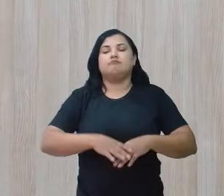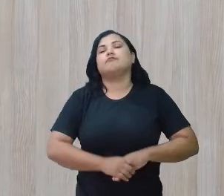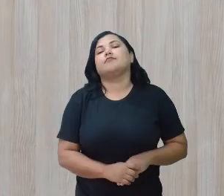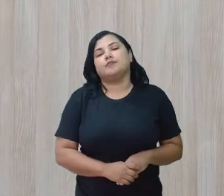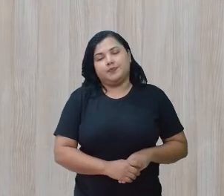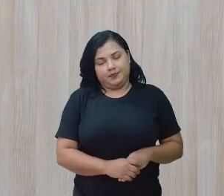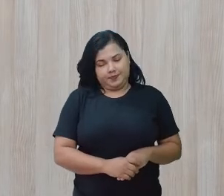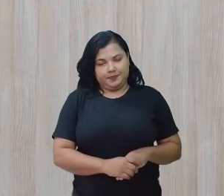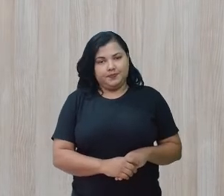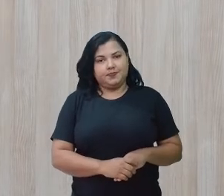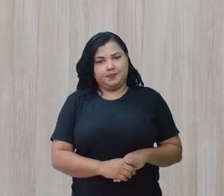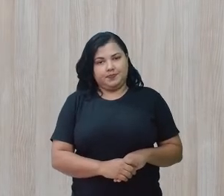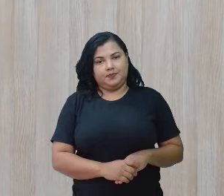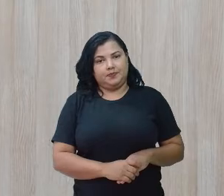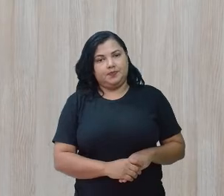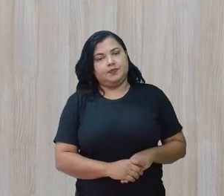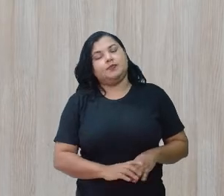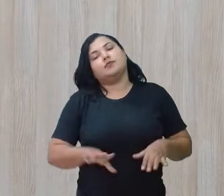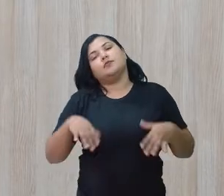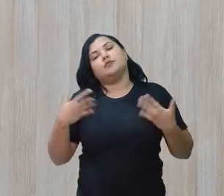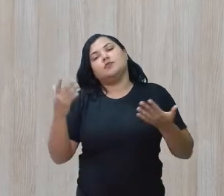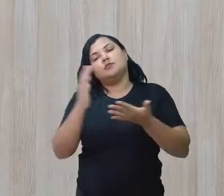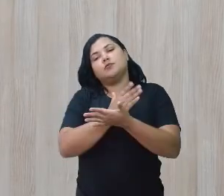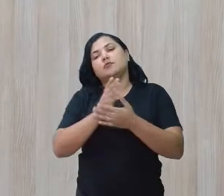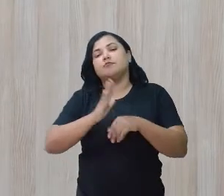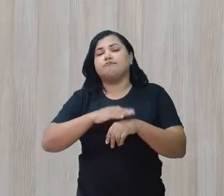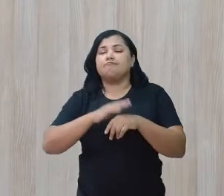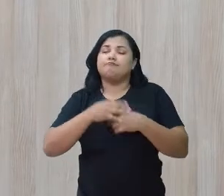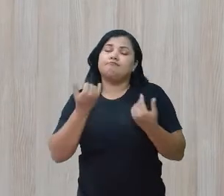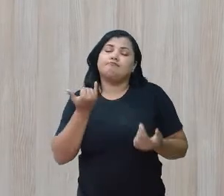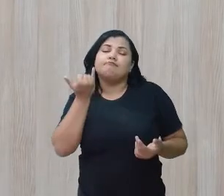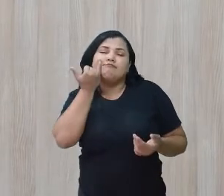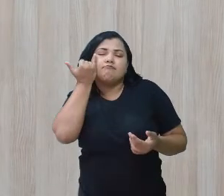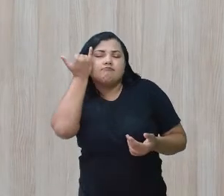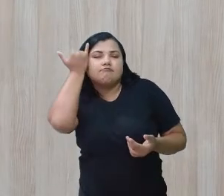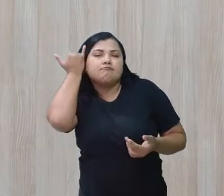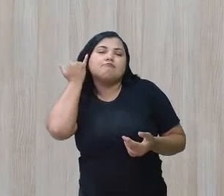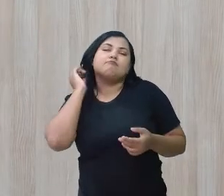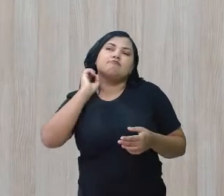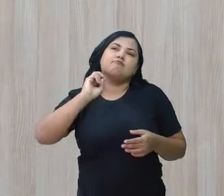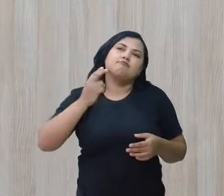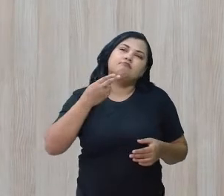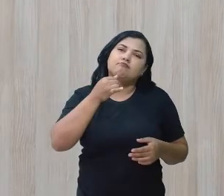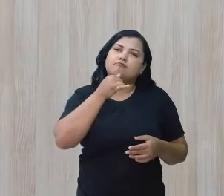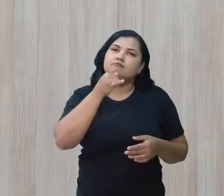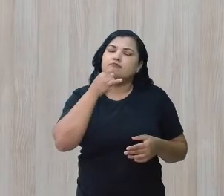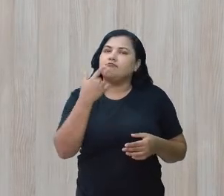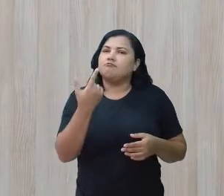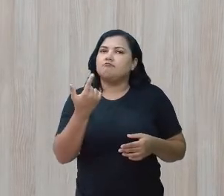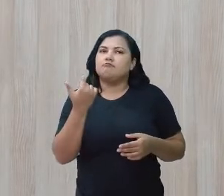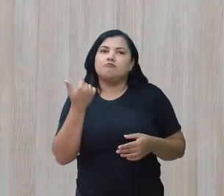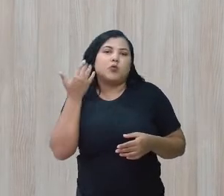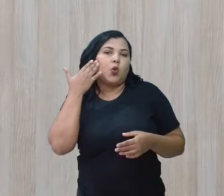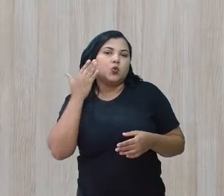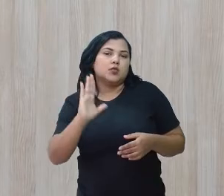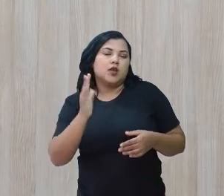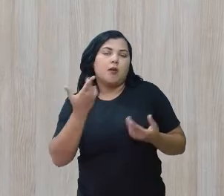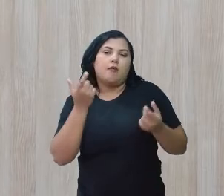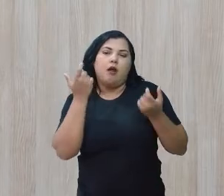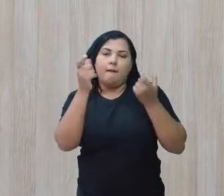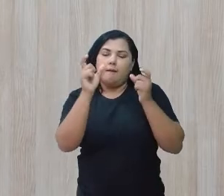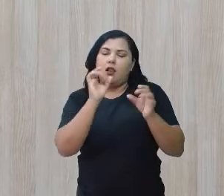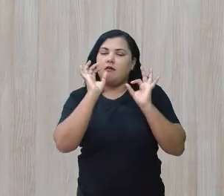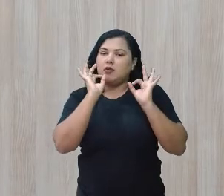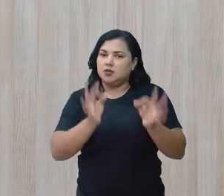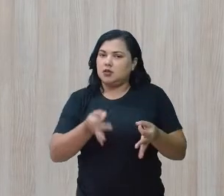forma empregado, né? E isso muitas vezes se dá por preguiça, ou muitas vezes se dá porque a gente não sabe a palavra adequada